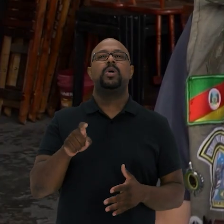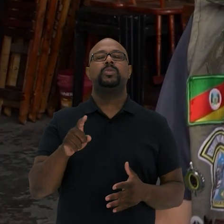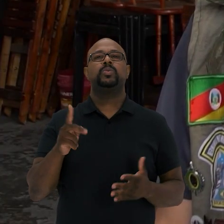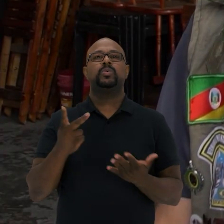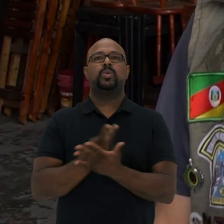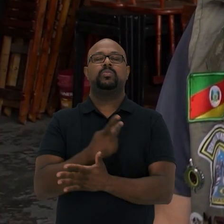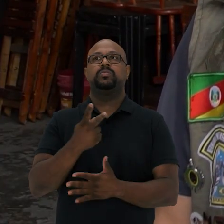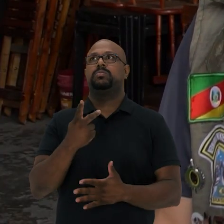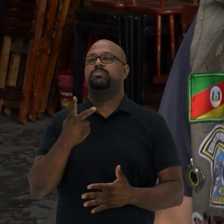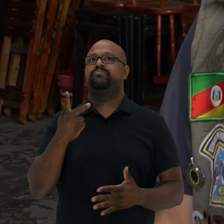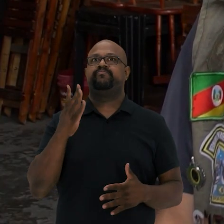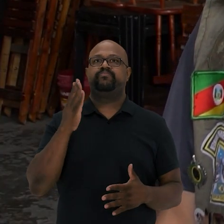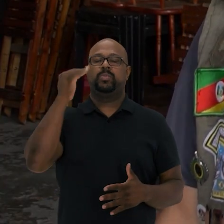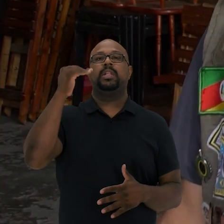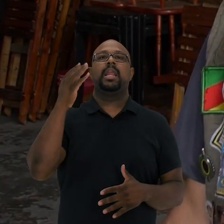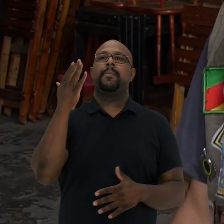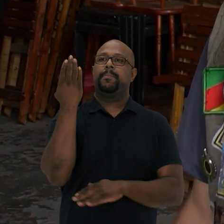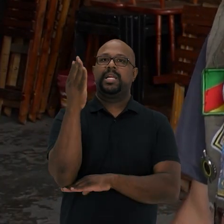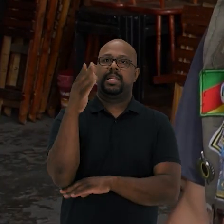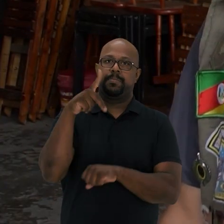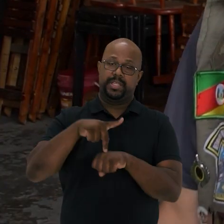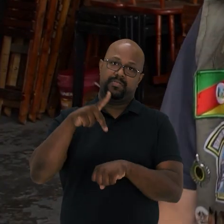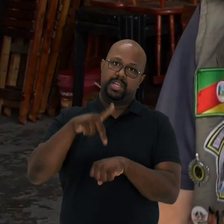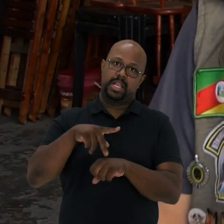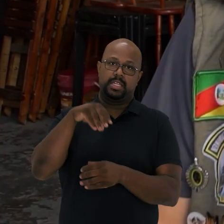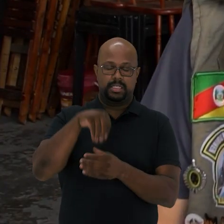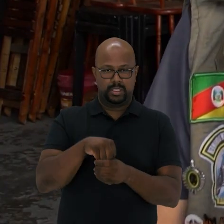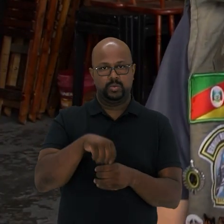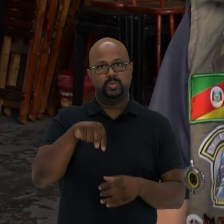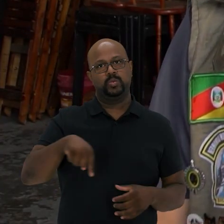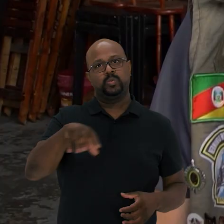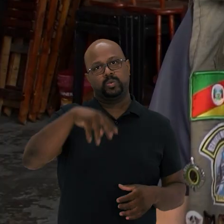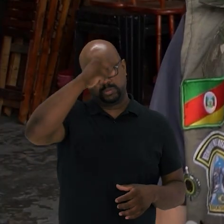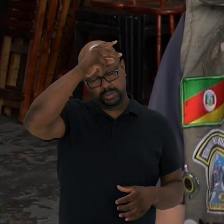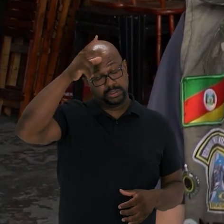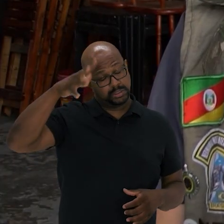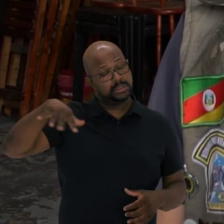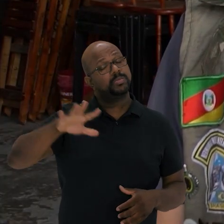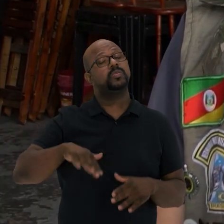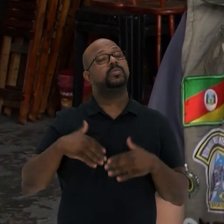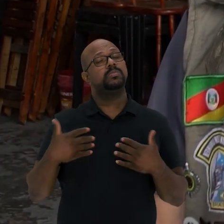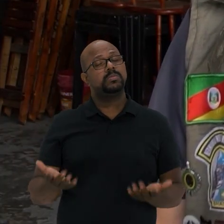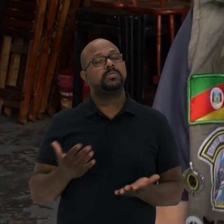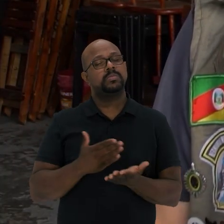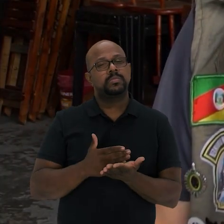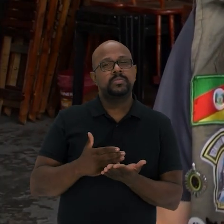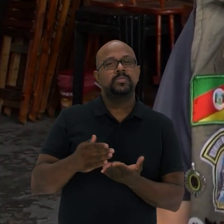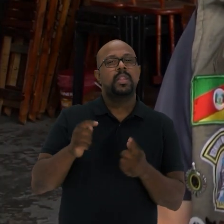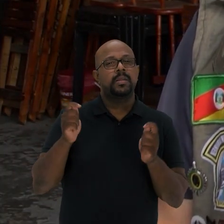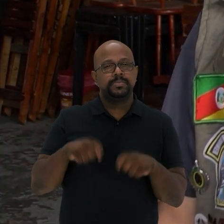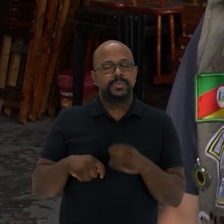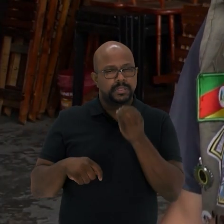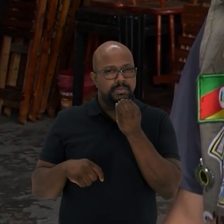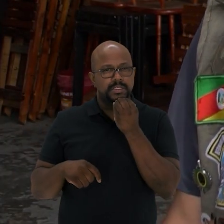quando houve o auge da madeira petrificada dentro do município. Aí foi que começou a